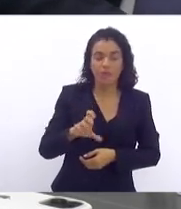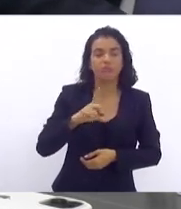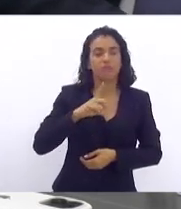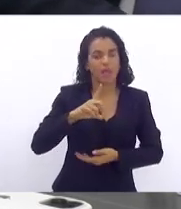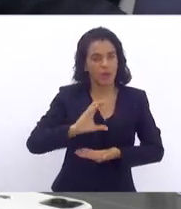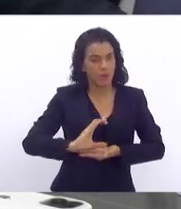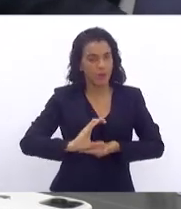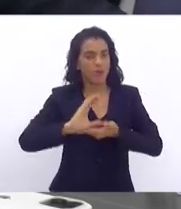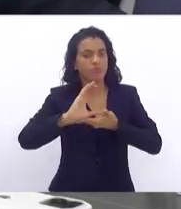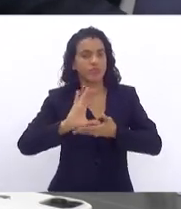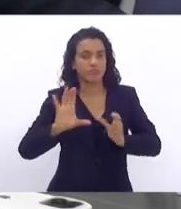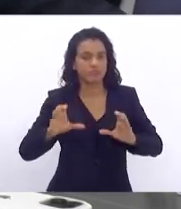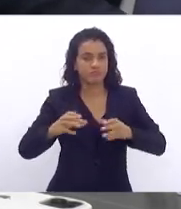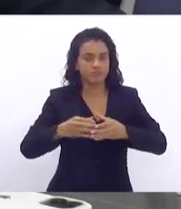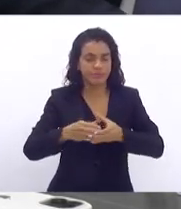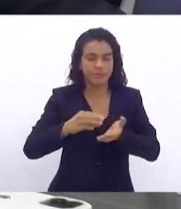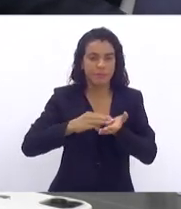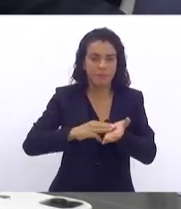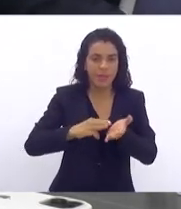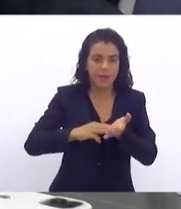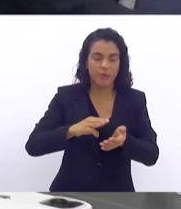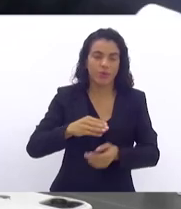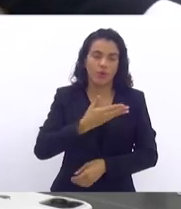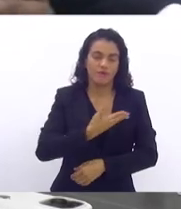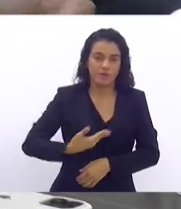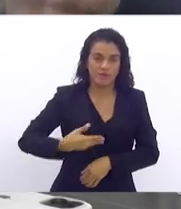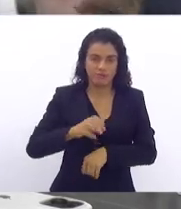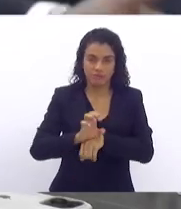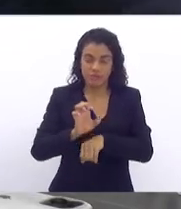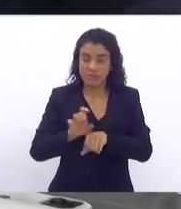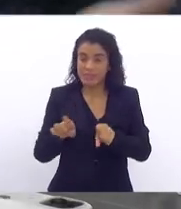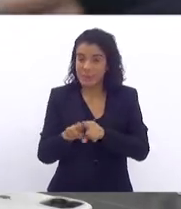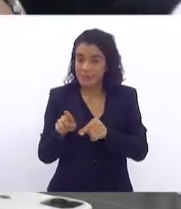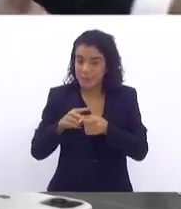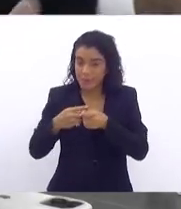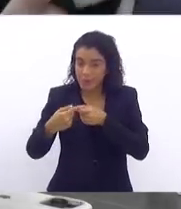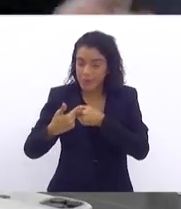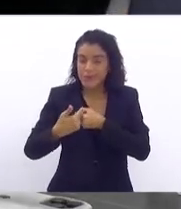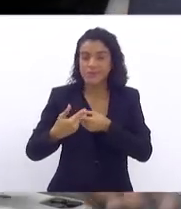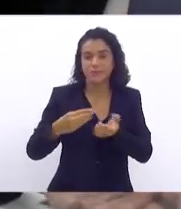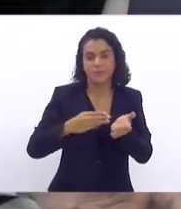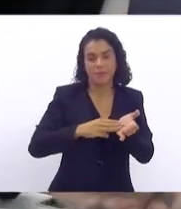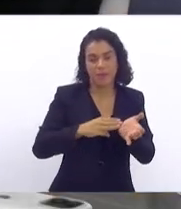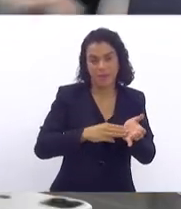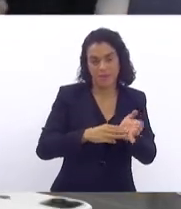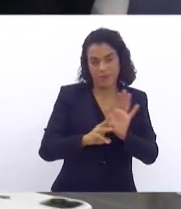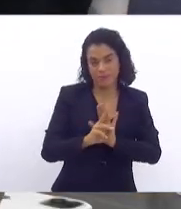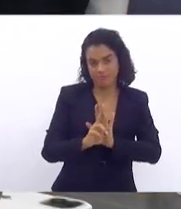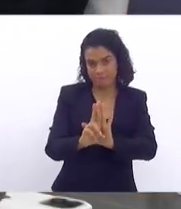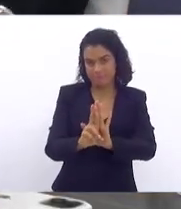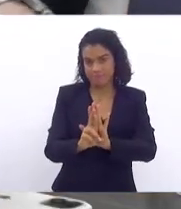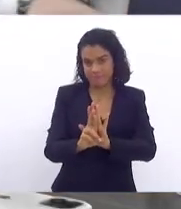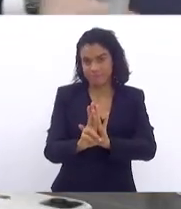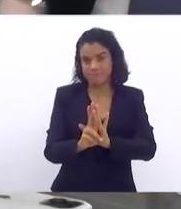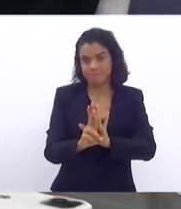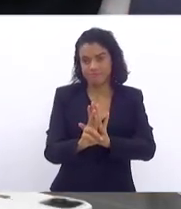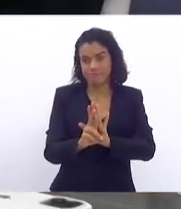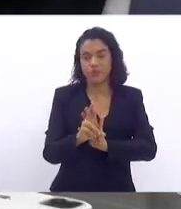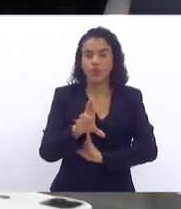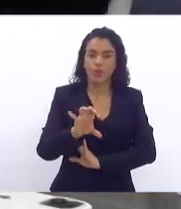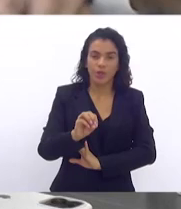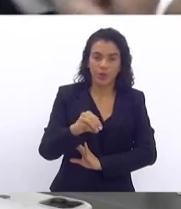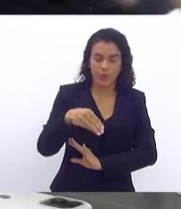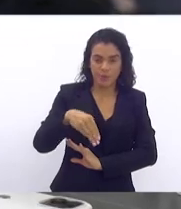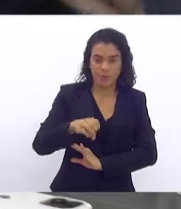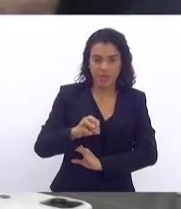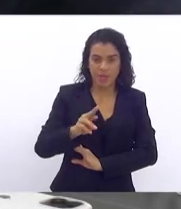conselho composto pelo governo do Estado e pelos municípios membros, representação dos municípios membros do Rio Metrópole,